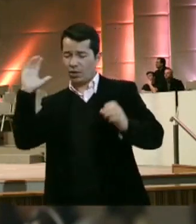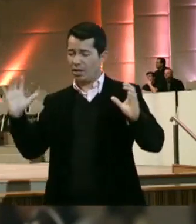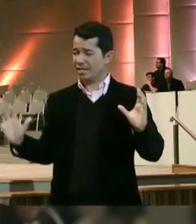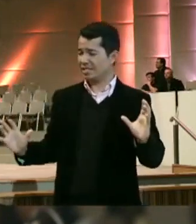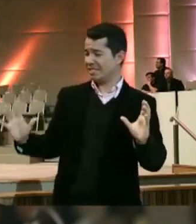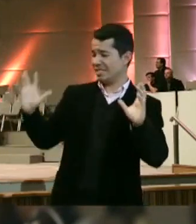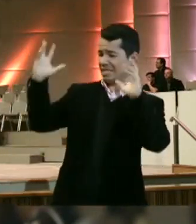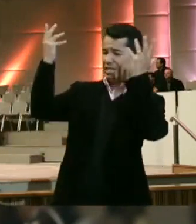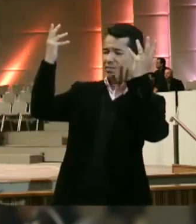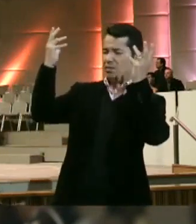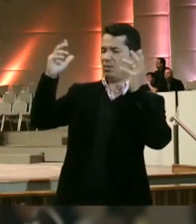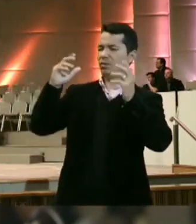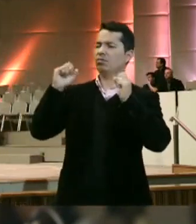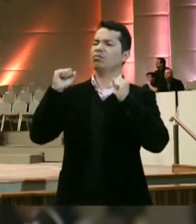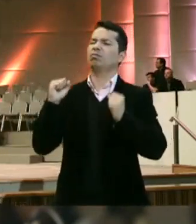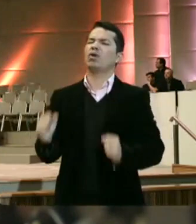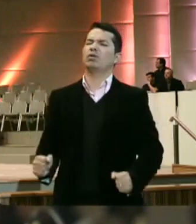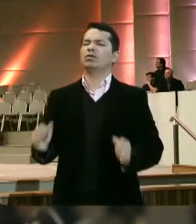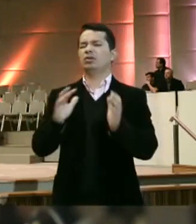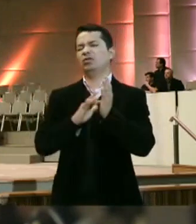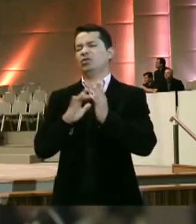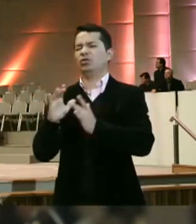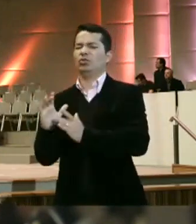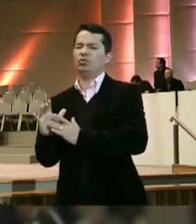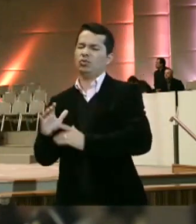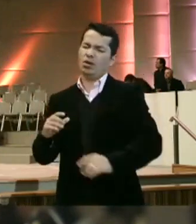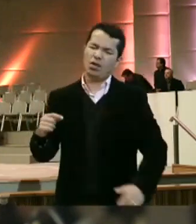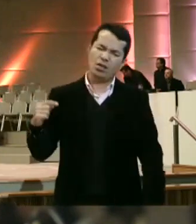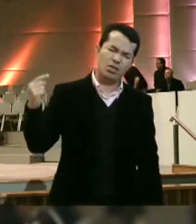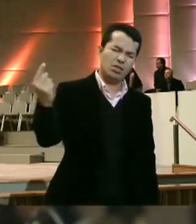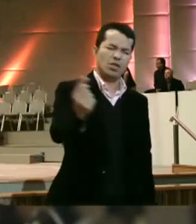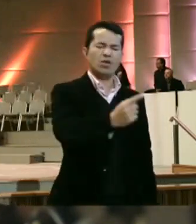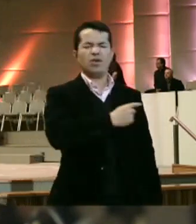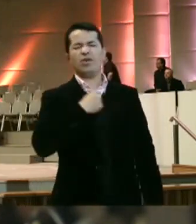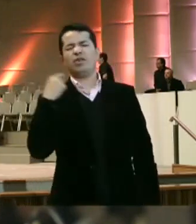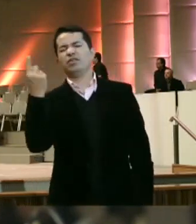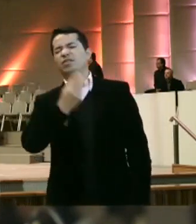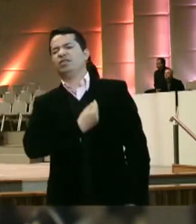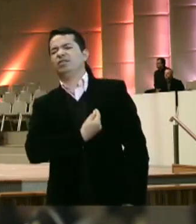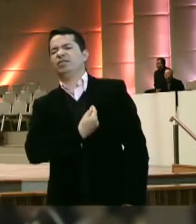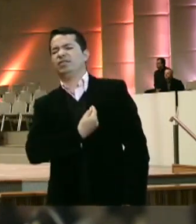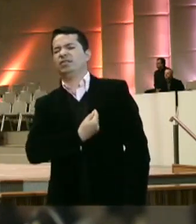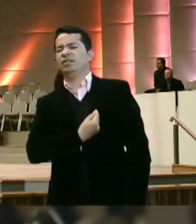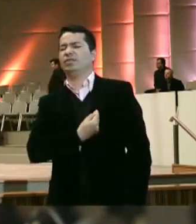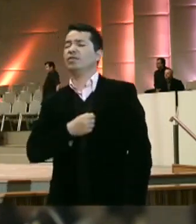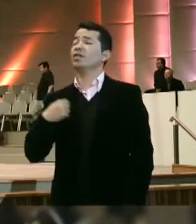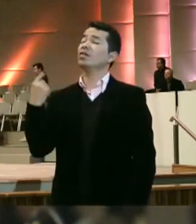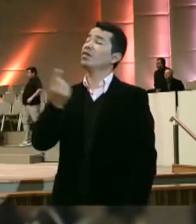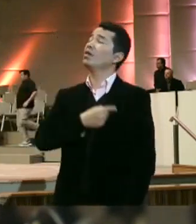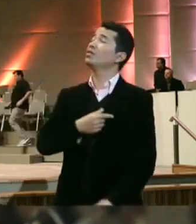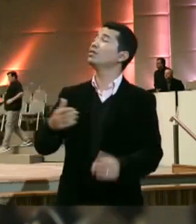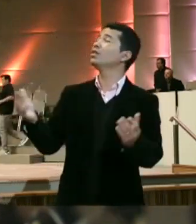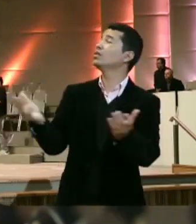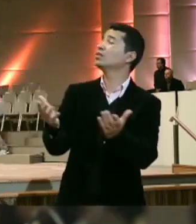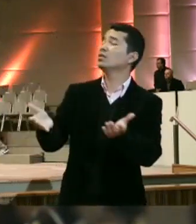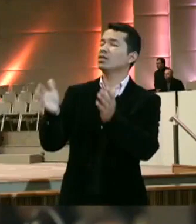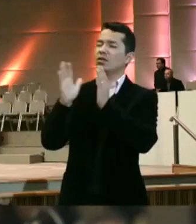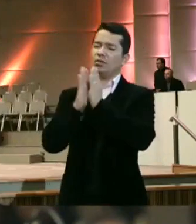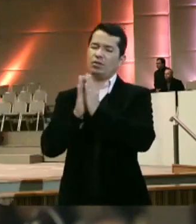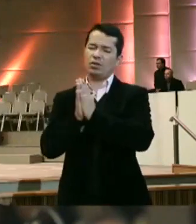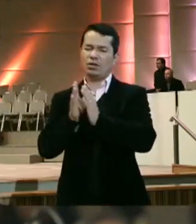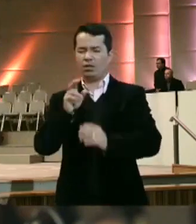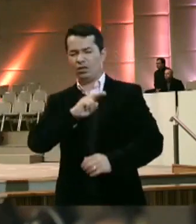de Jesus em nós. Escuta, Deus, a nossa oração. É aquilo que eu te peço em teu